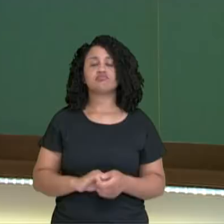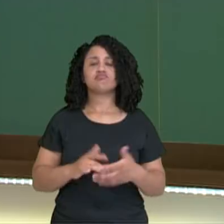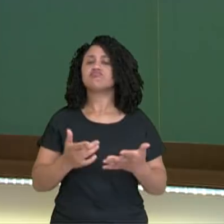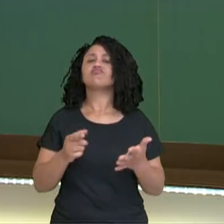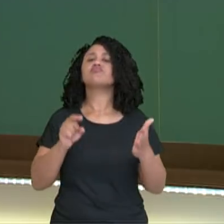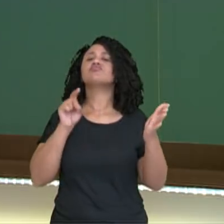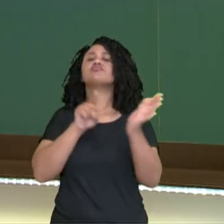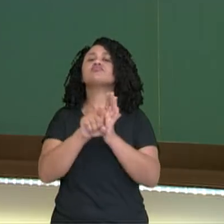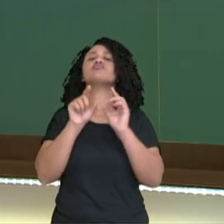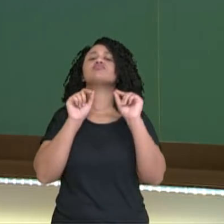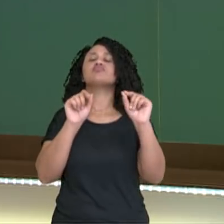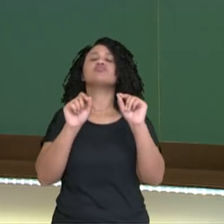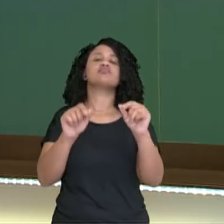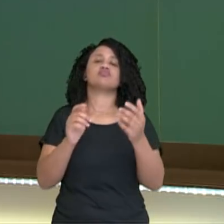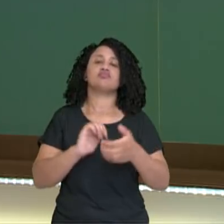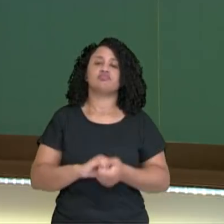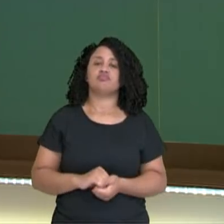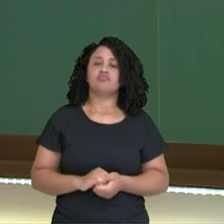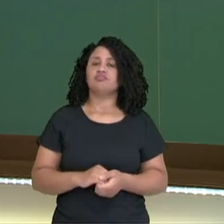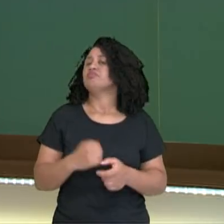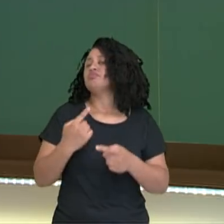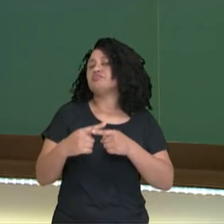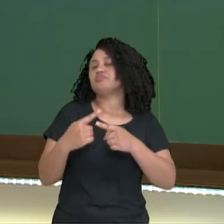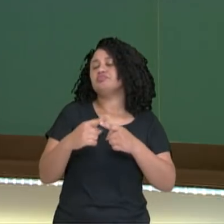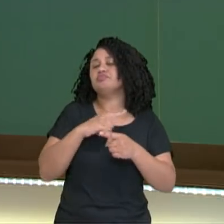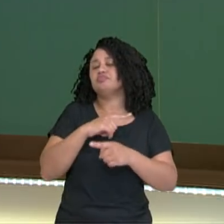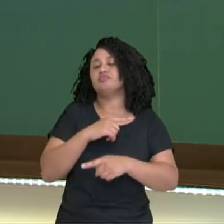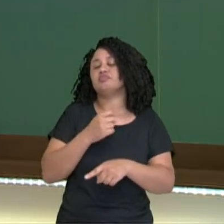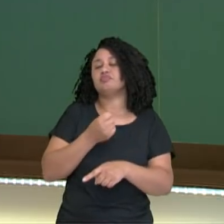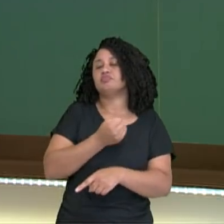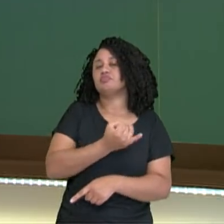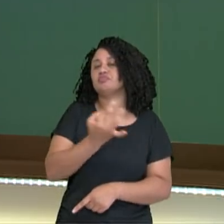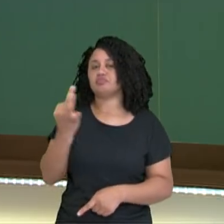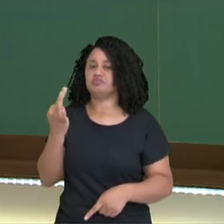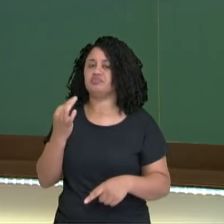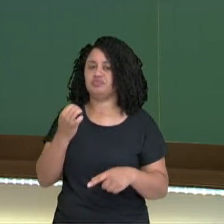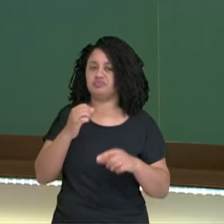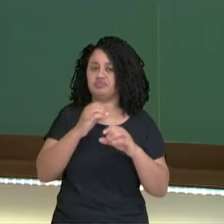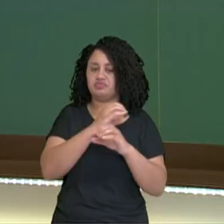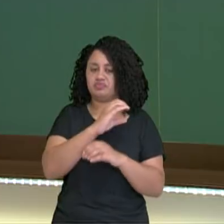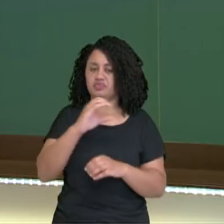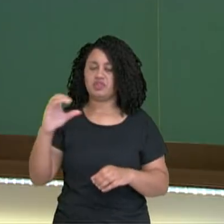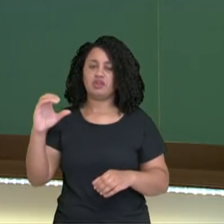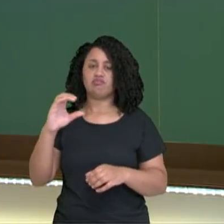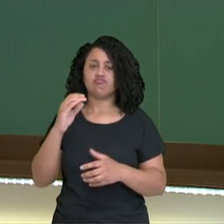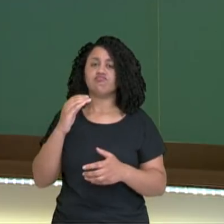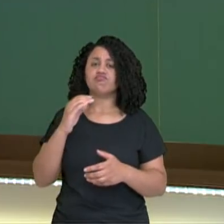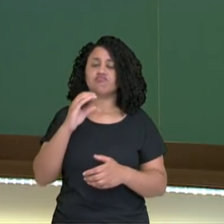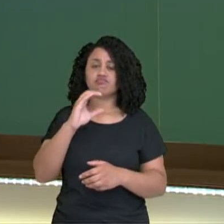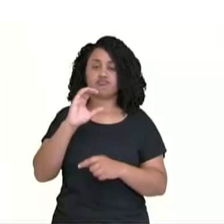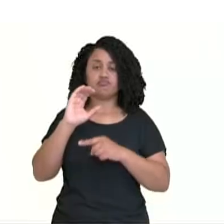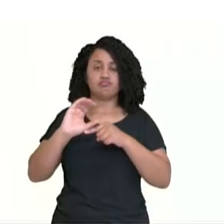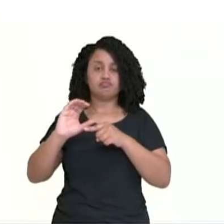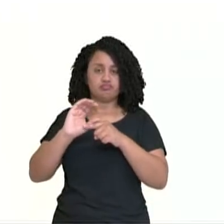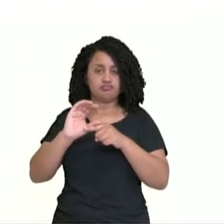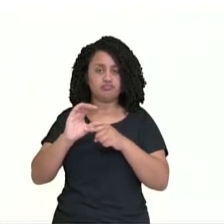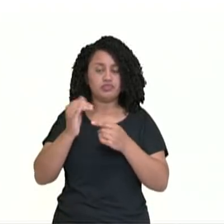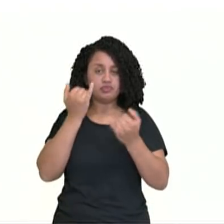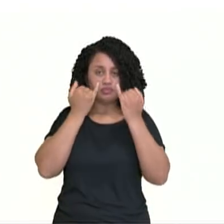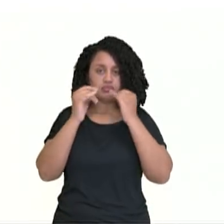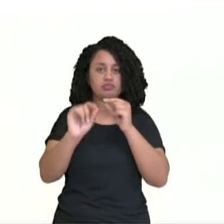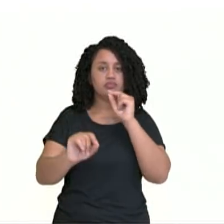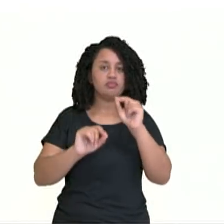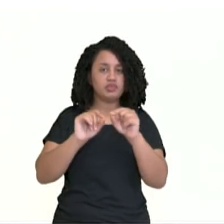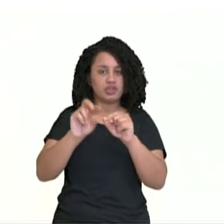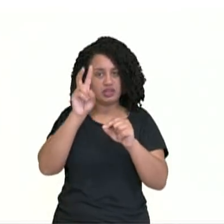enunciado nos diz assim, ó, a razão pela qual existe um número tão elevado de compostos de carbono nos informa que, lembram-se do